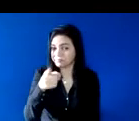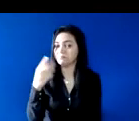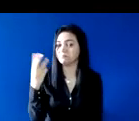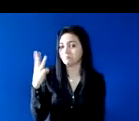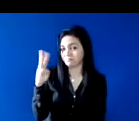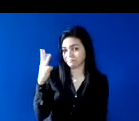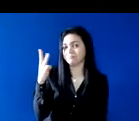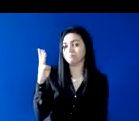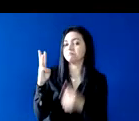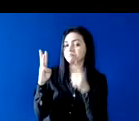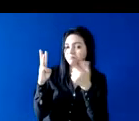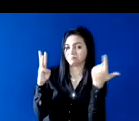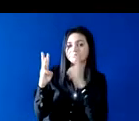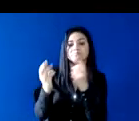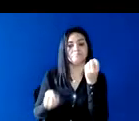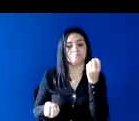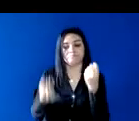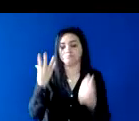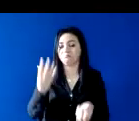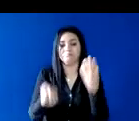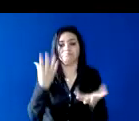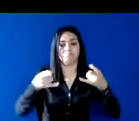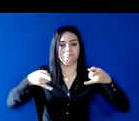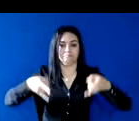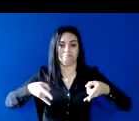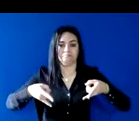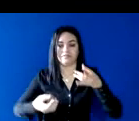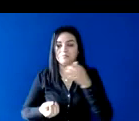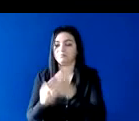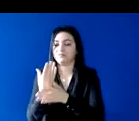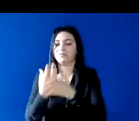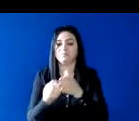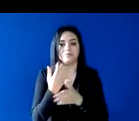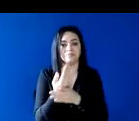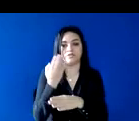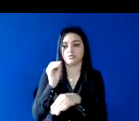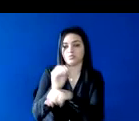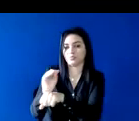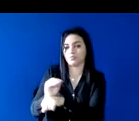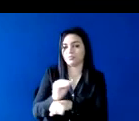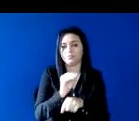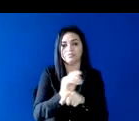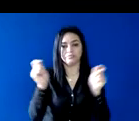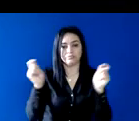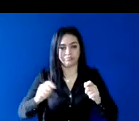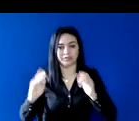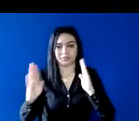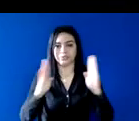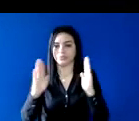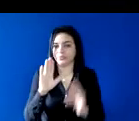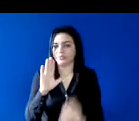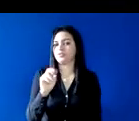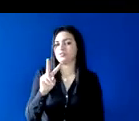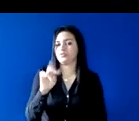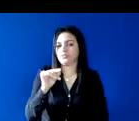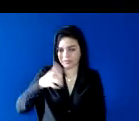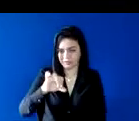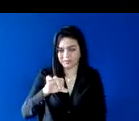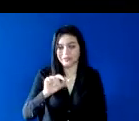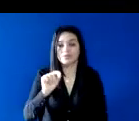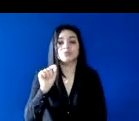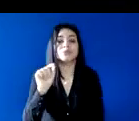em ampliar os leitos de UTI, né, para suprir aí essa necessidade durante a Covid-19. Então, o